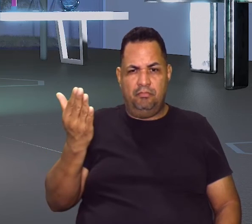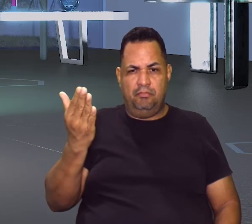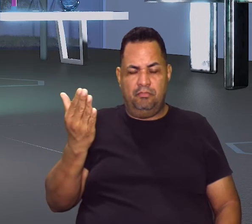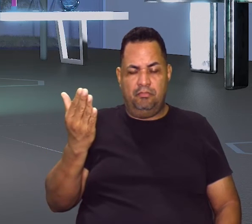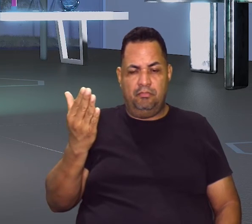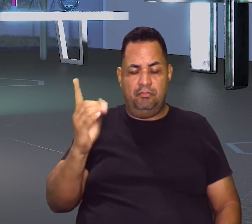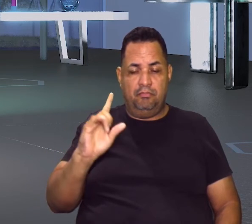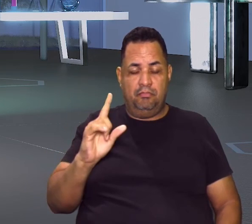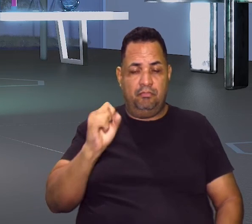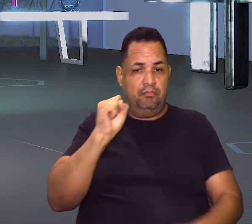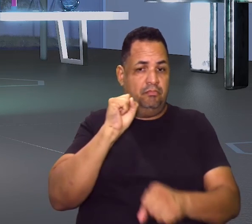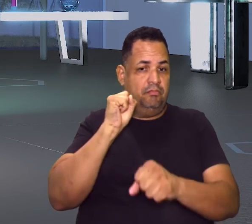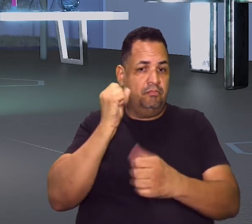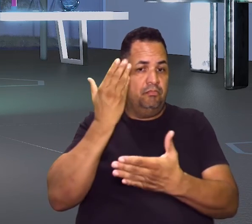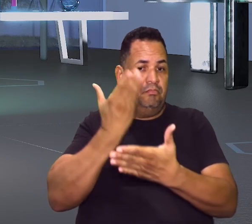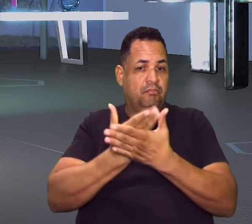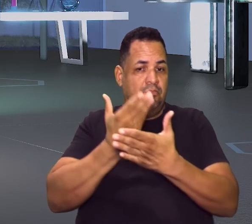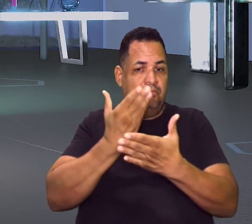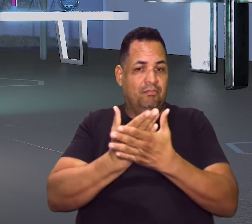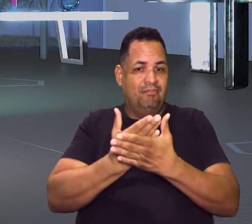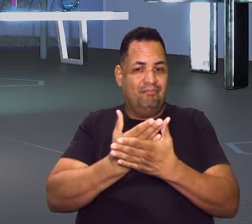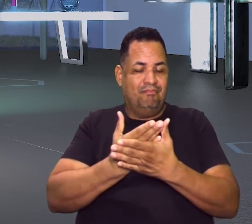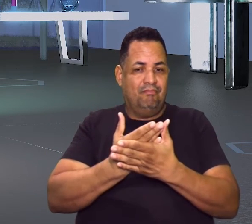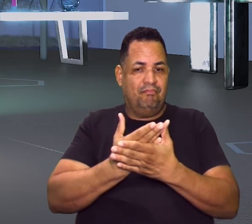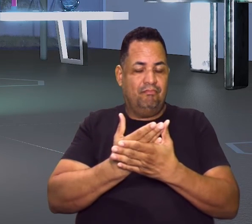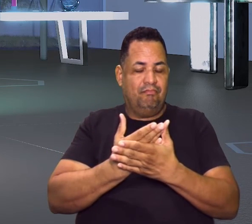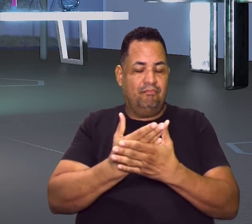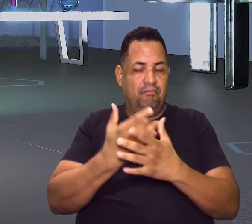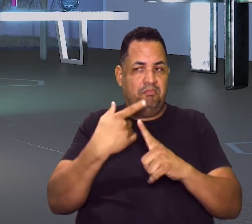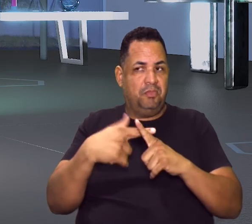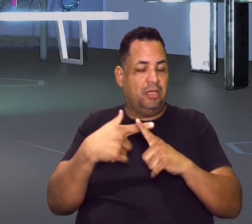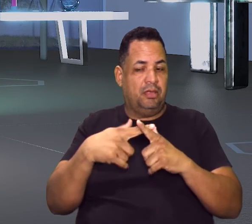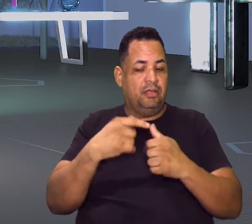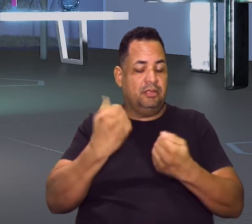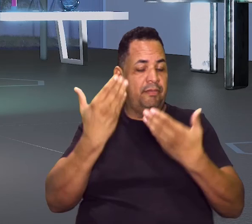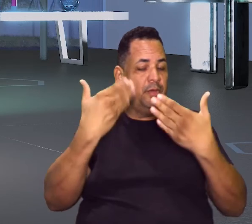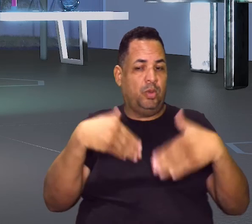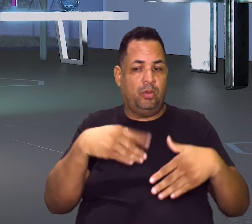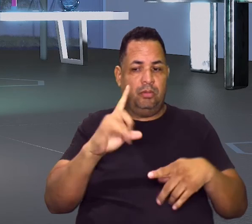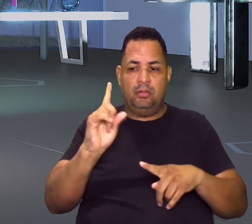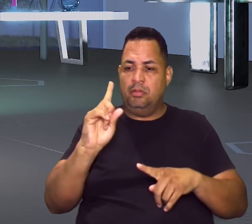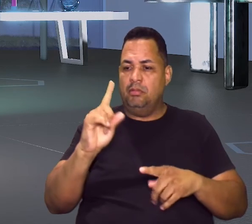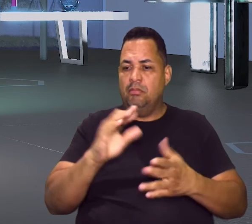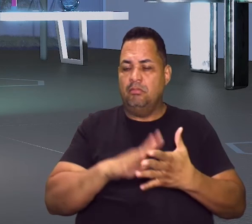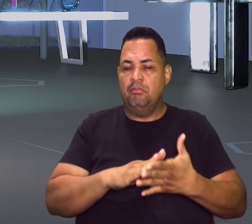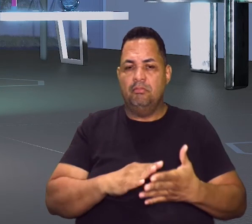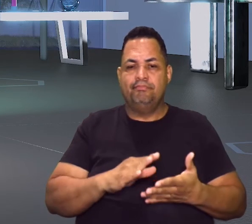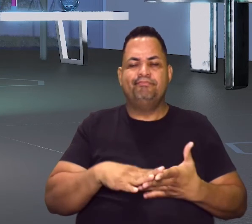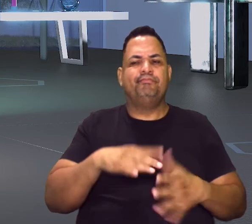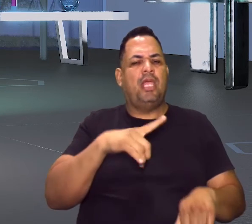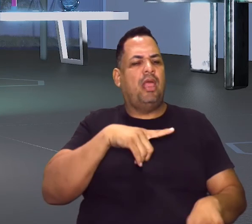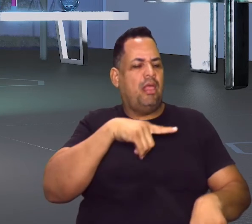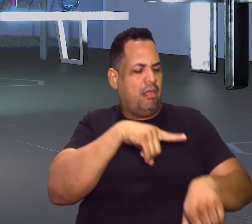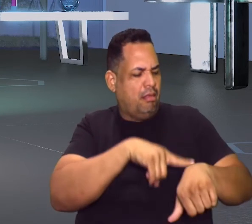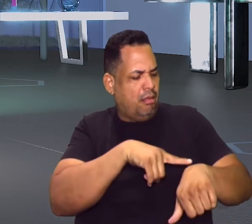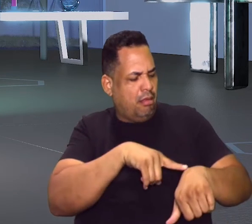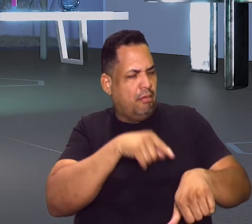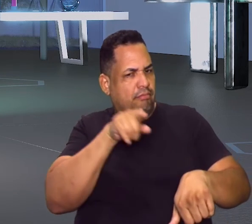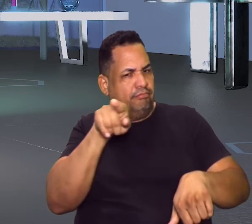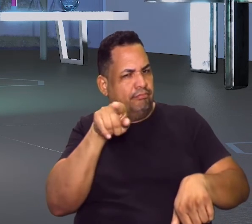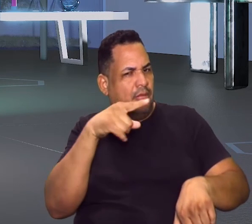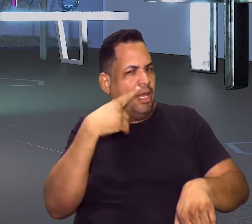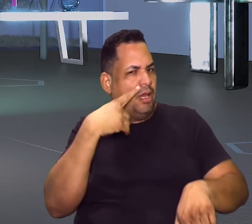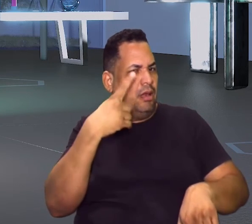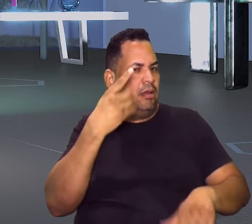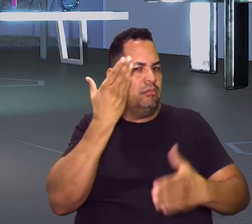não estudar somente porque vai fazer atividade. Sempre que sobrar um tempinho, eu vou